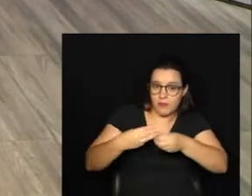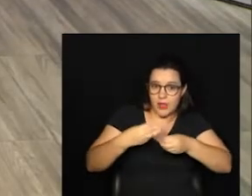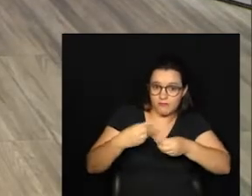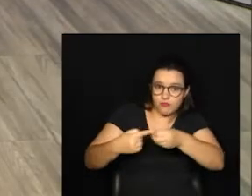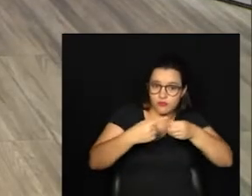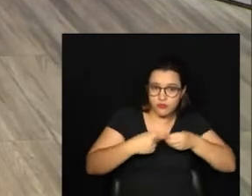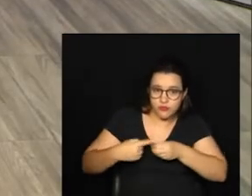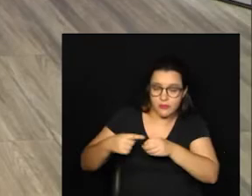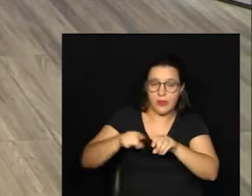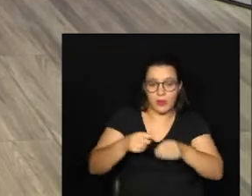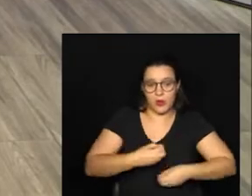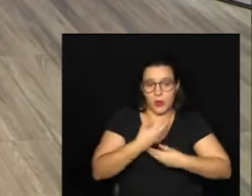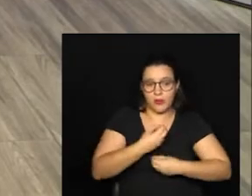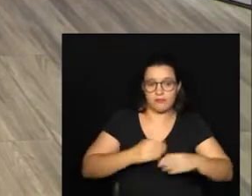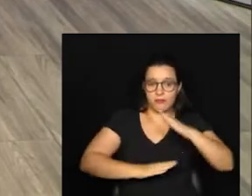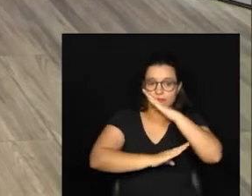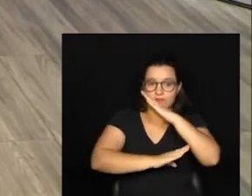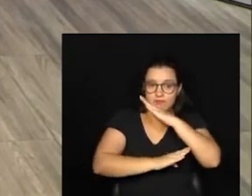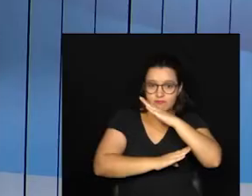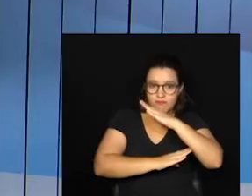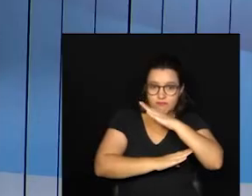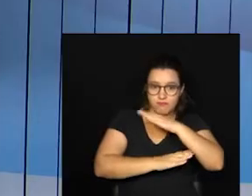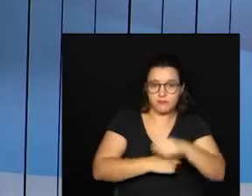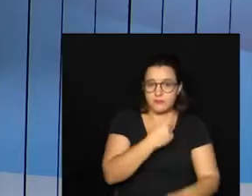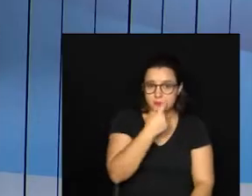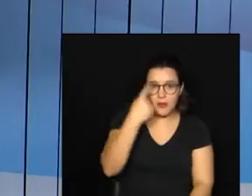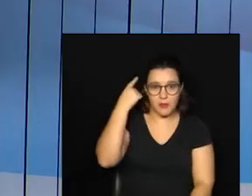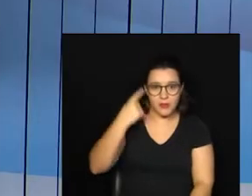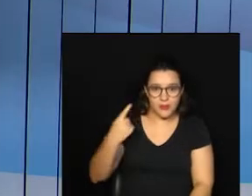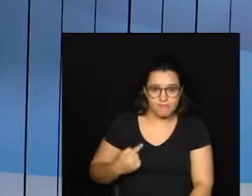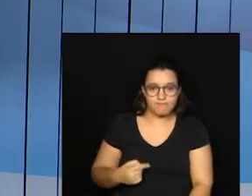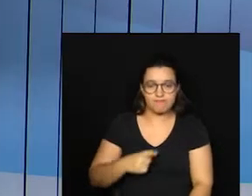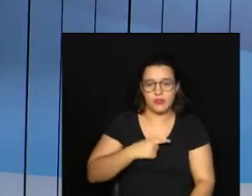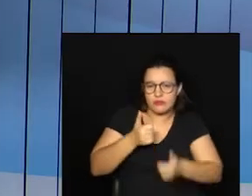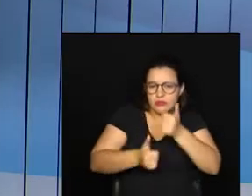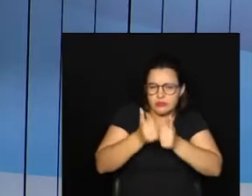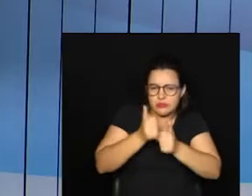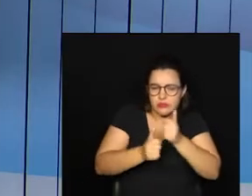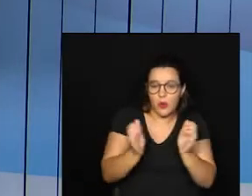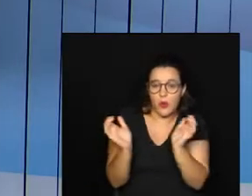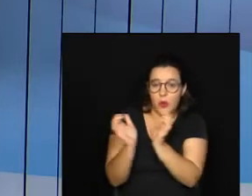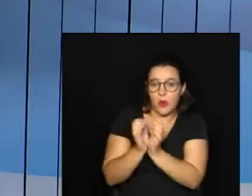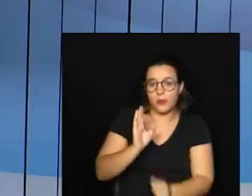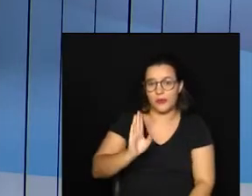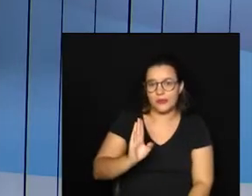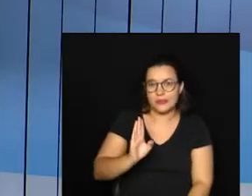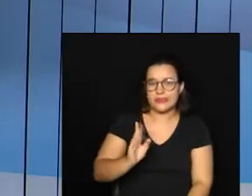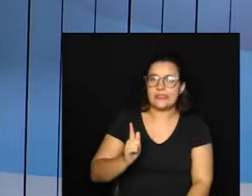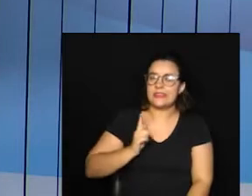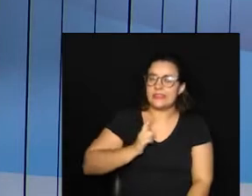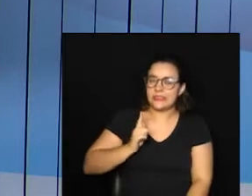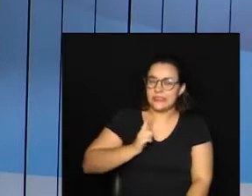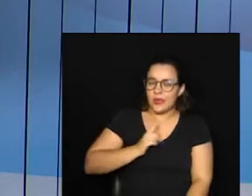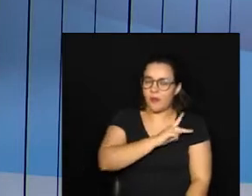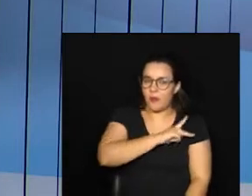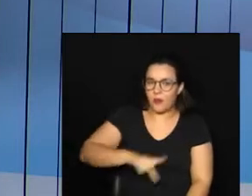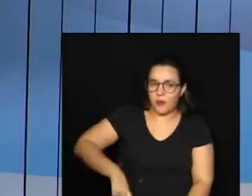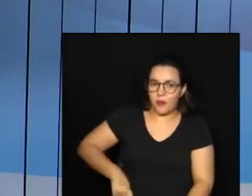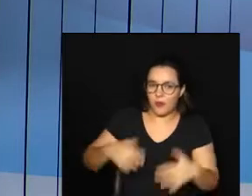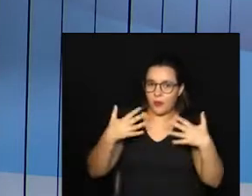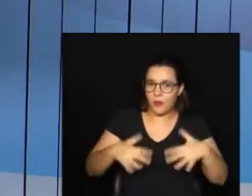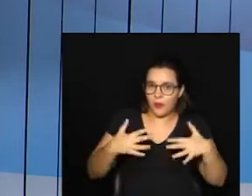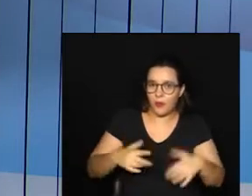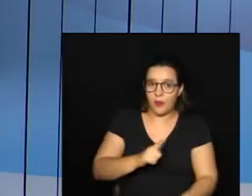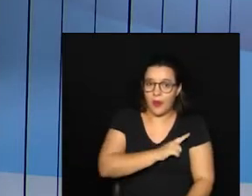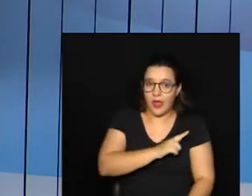do Legislativo com a Mina Abreu. E no Campeonato Brasileiro da Série B, ai Guarani, Ponte Preta, o Bugre